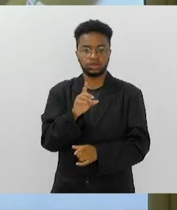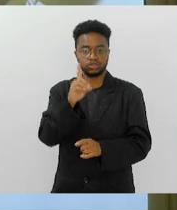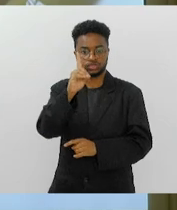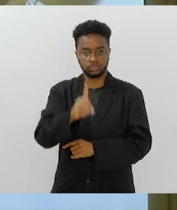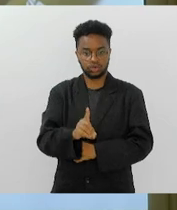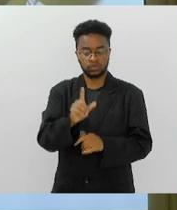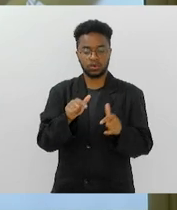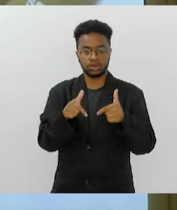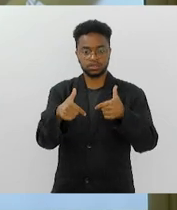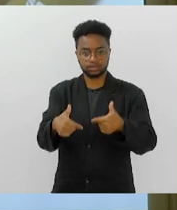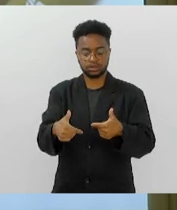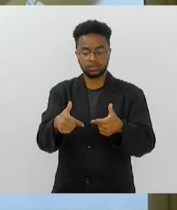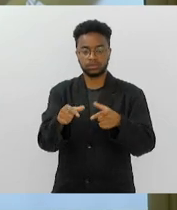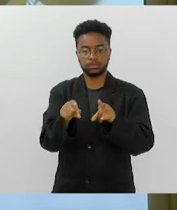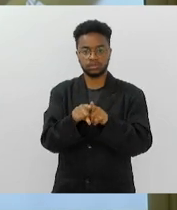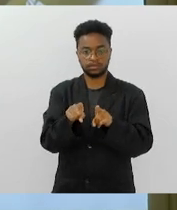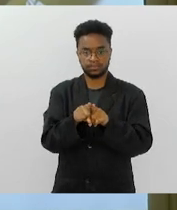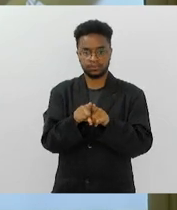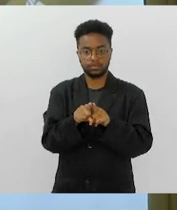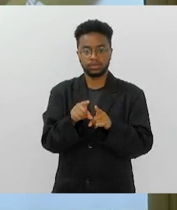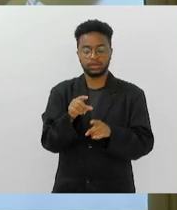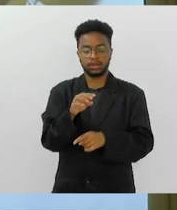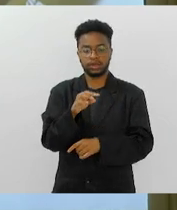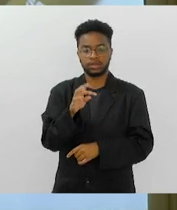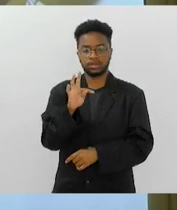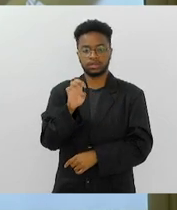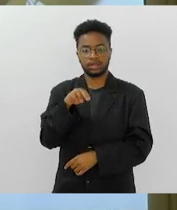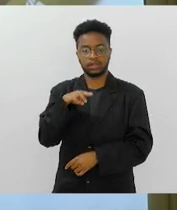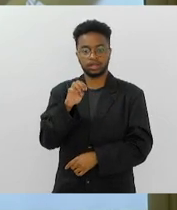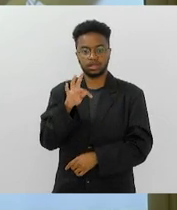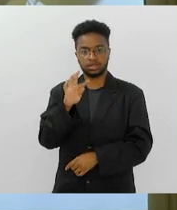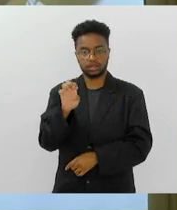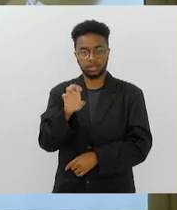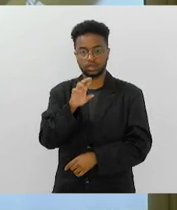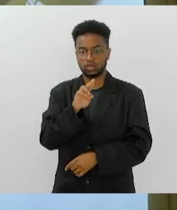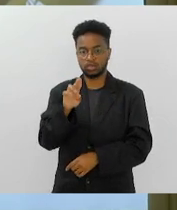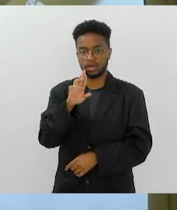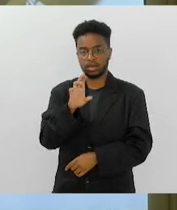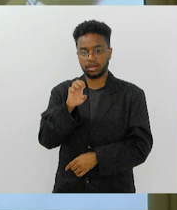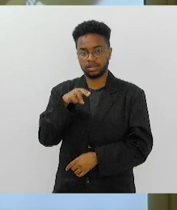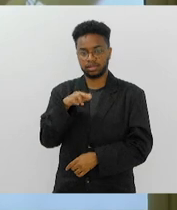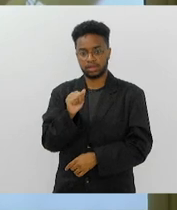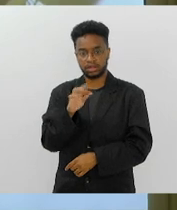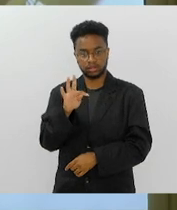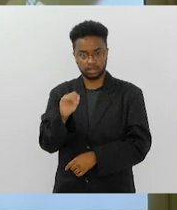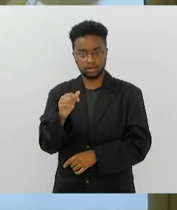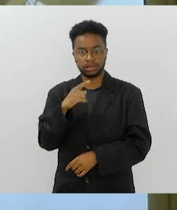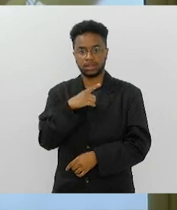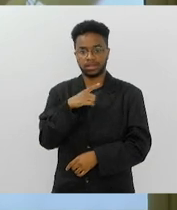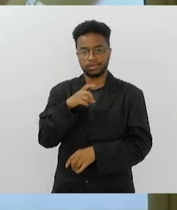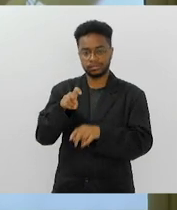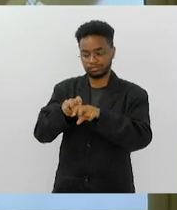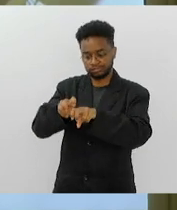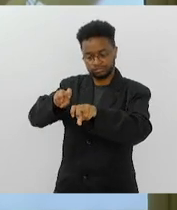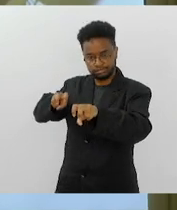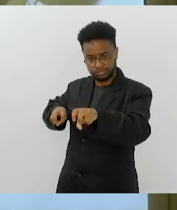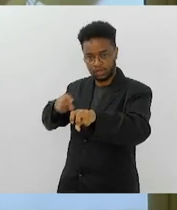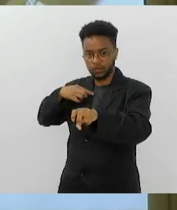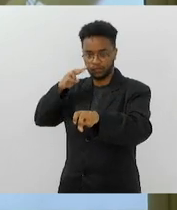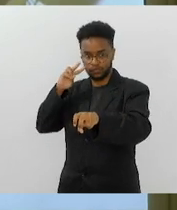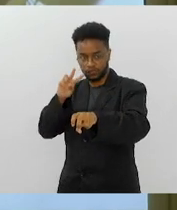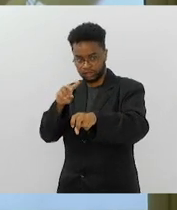CEJUSP, a Tenente Coronel Renata, da PMDF, que está lá atrás, estou te vendo, Renata.